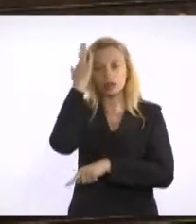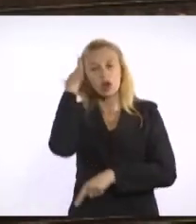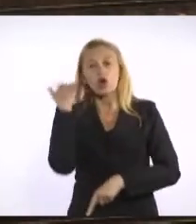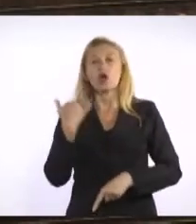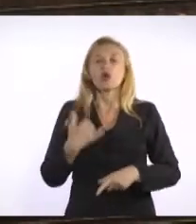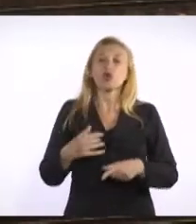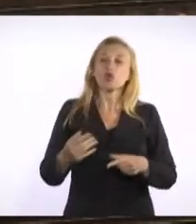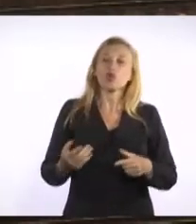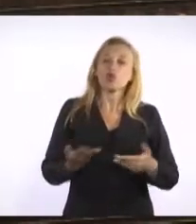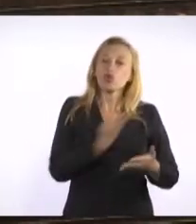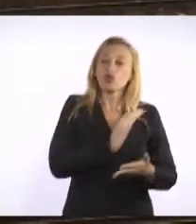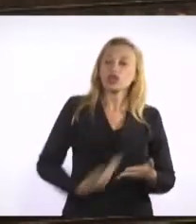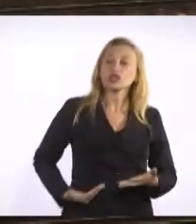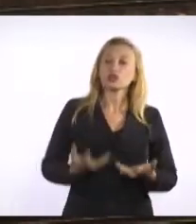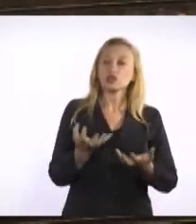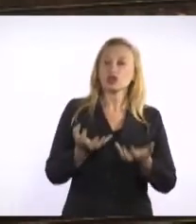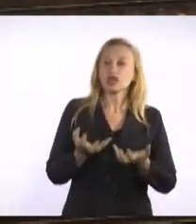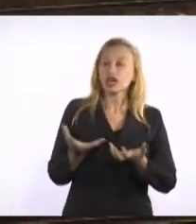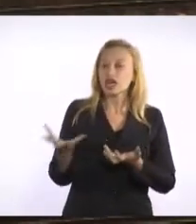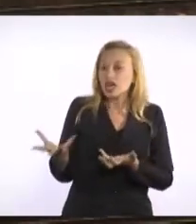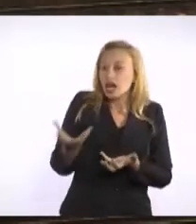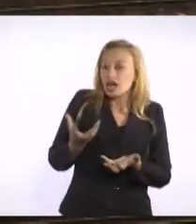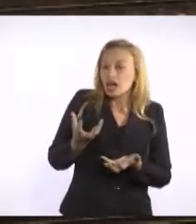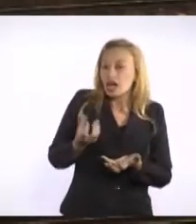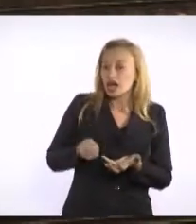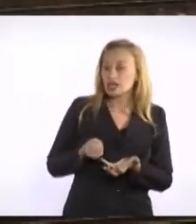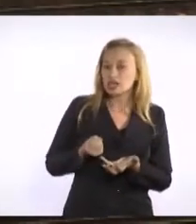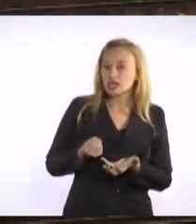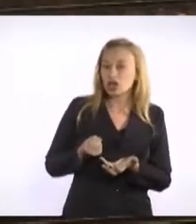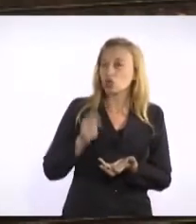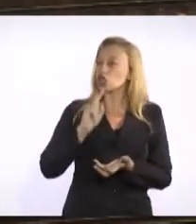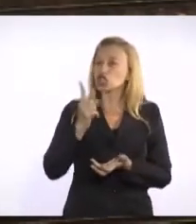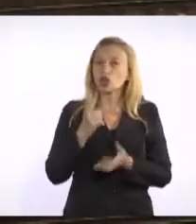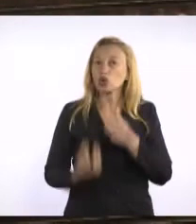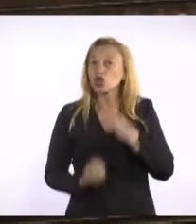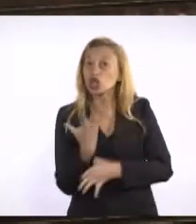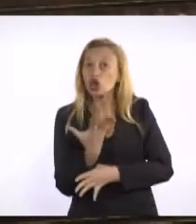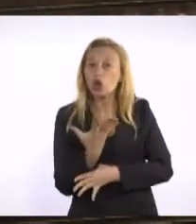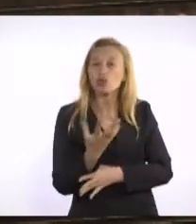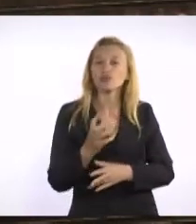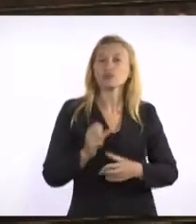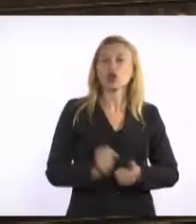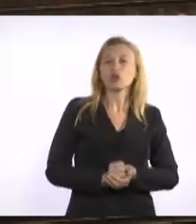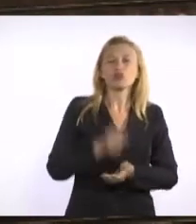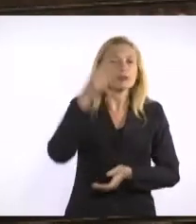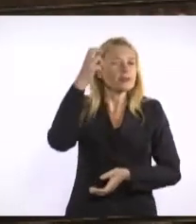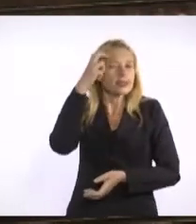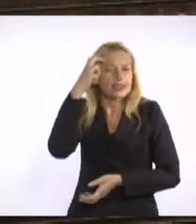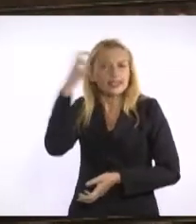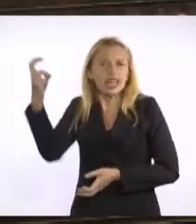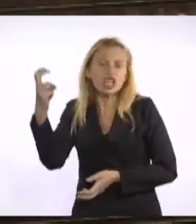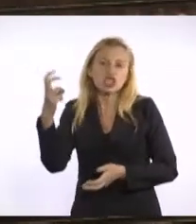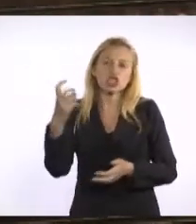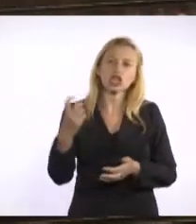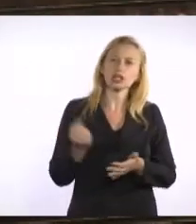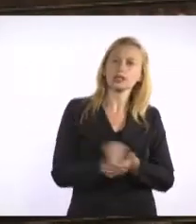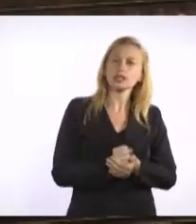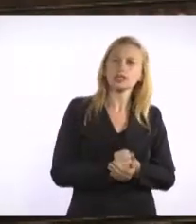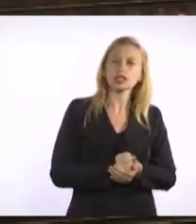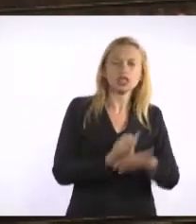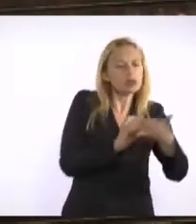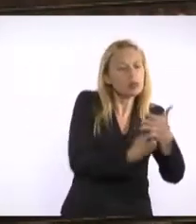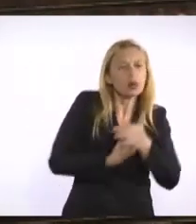tenta colher aquilo que ele não plantou. Ele não plantou uma lógica de inteligência, de prevenção, que possa